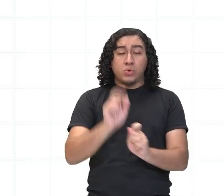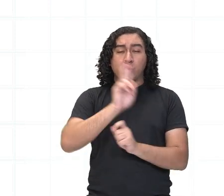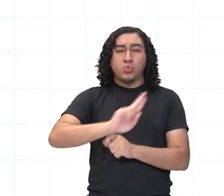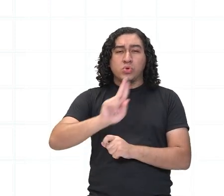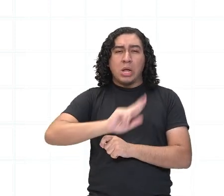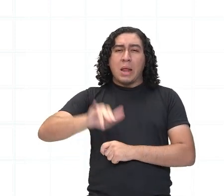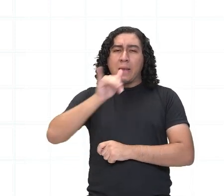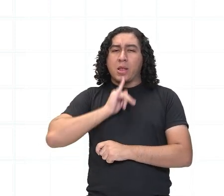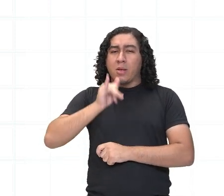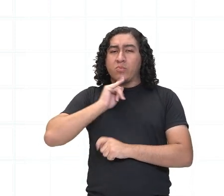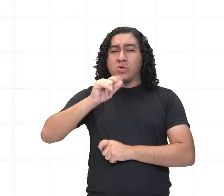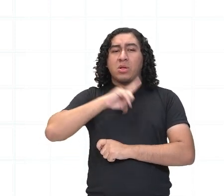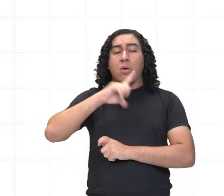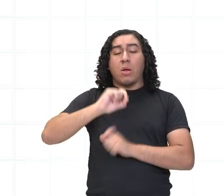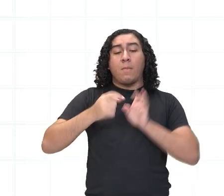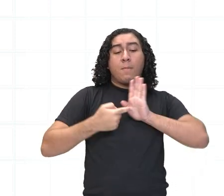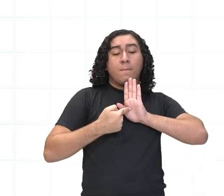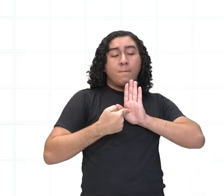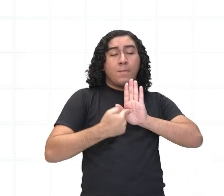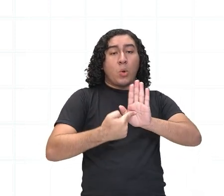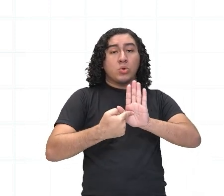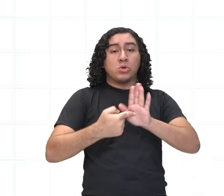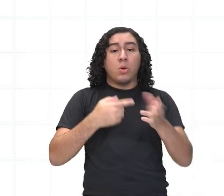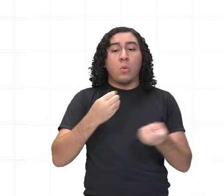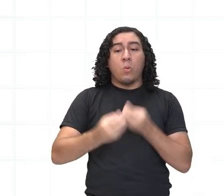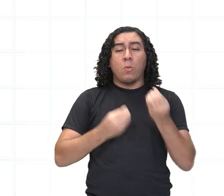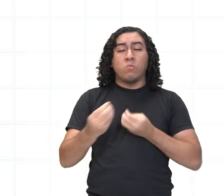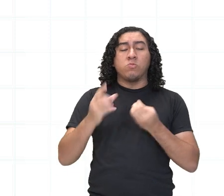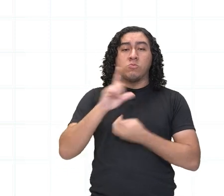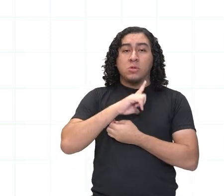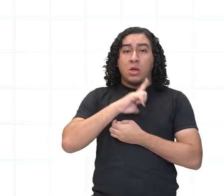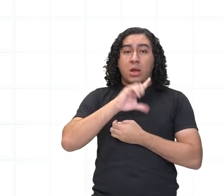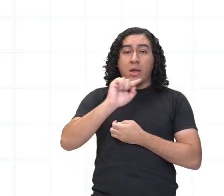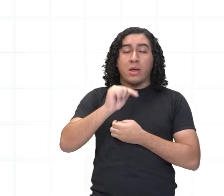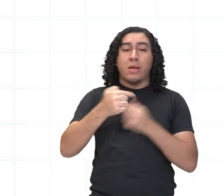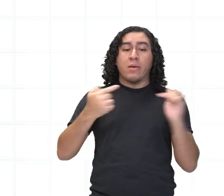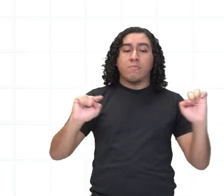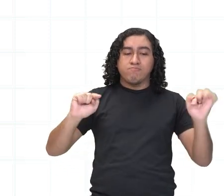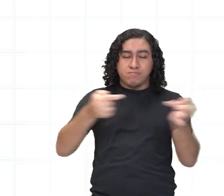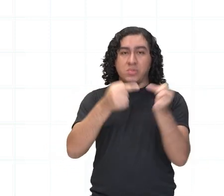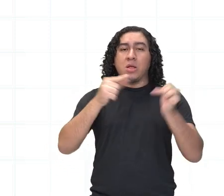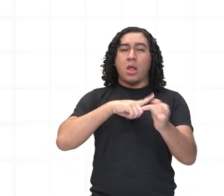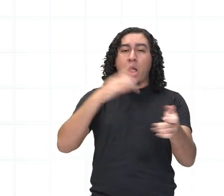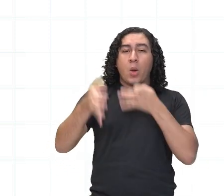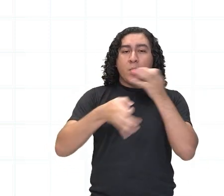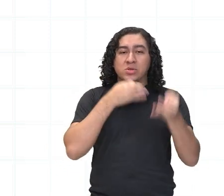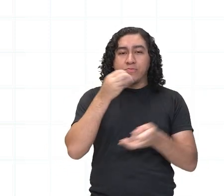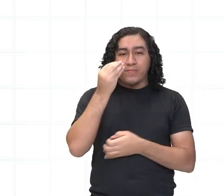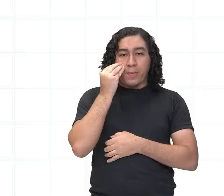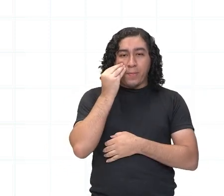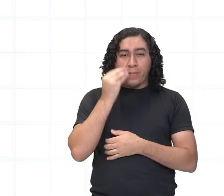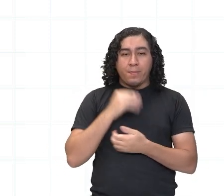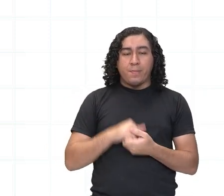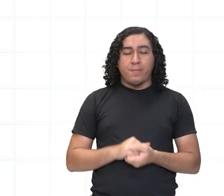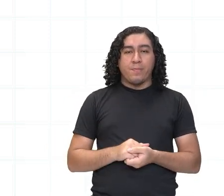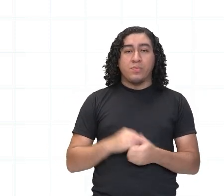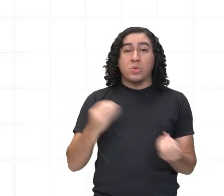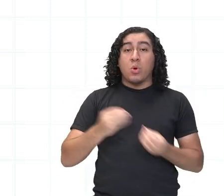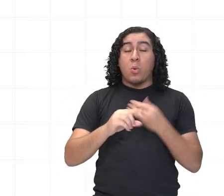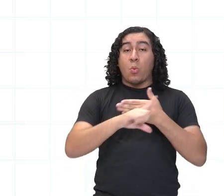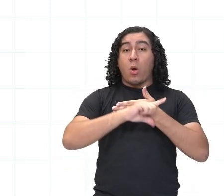de fato, demonstrar, identificar a minha argumentação? Olhem aí, como o autor defende a